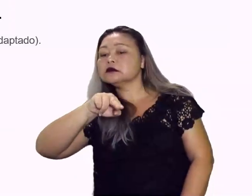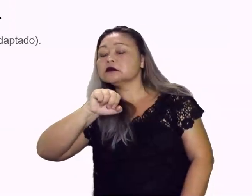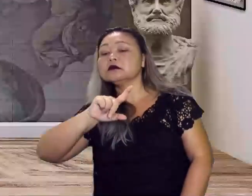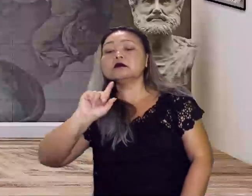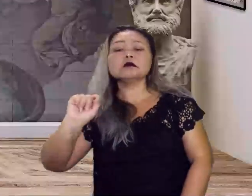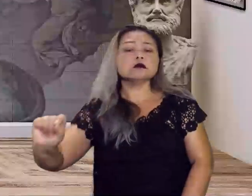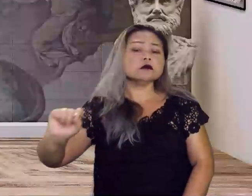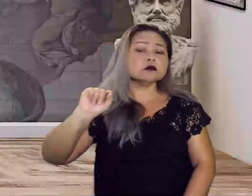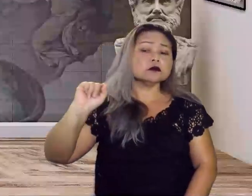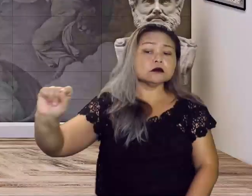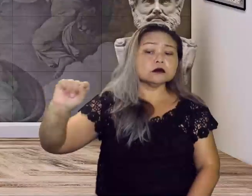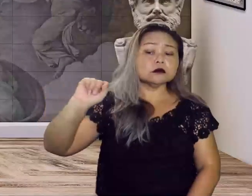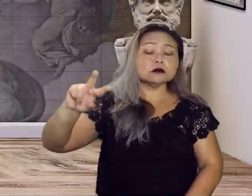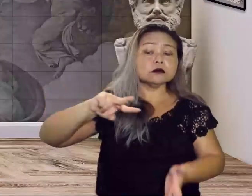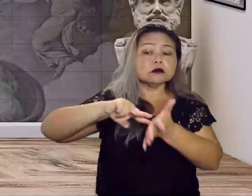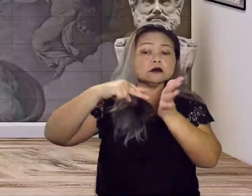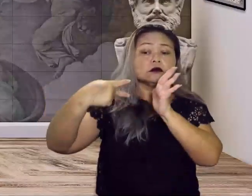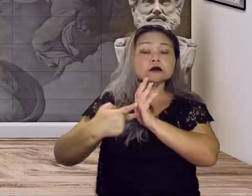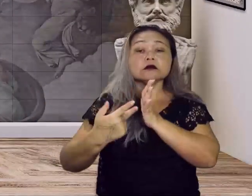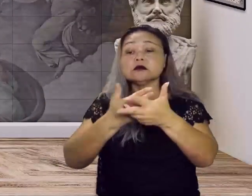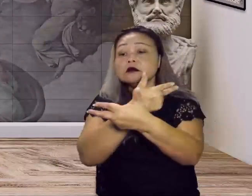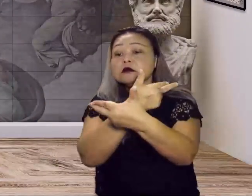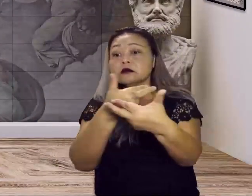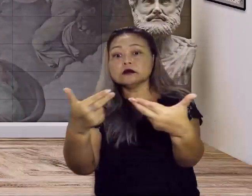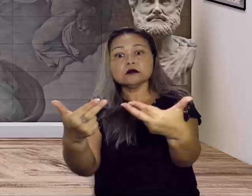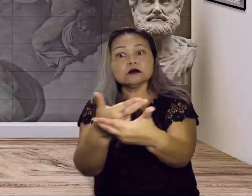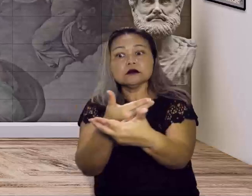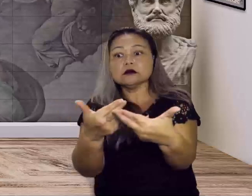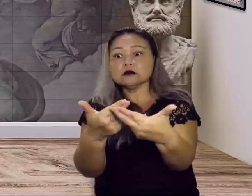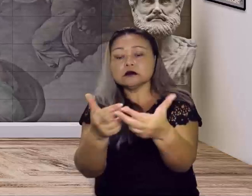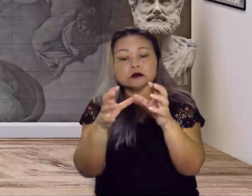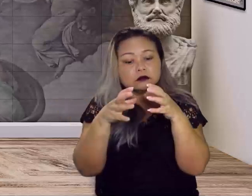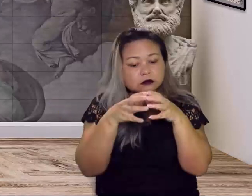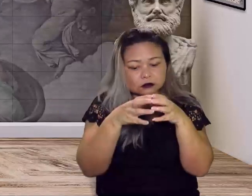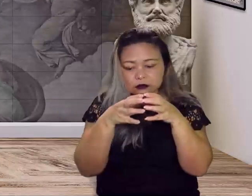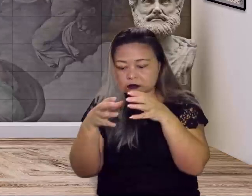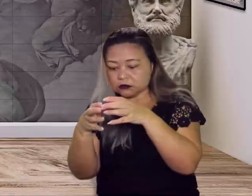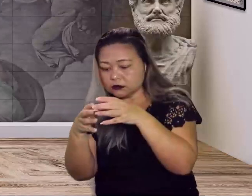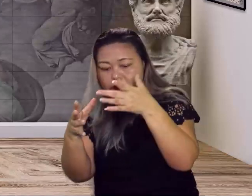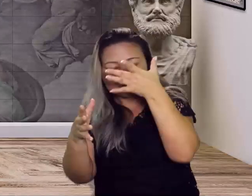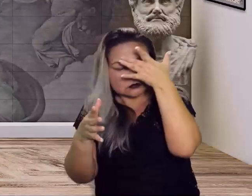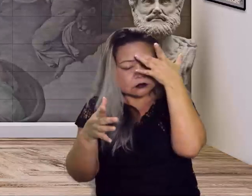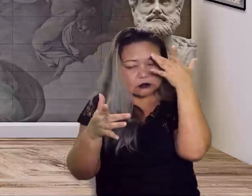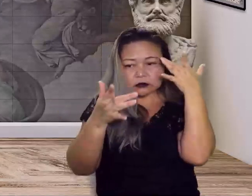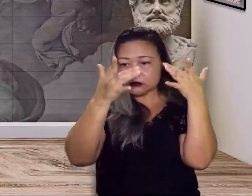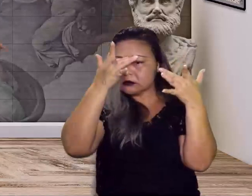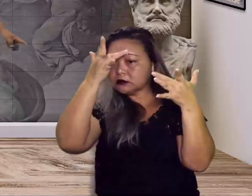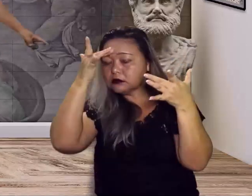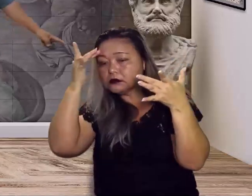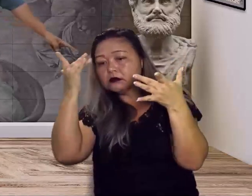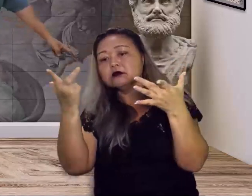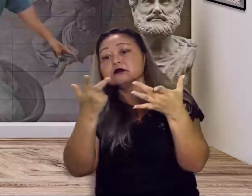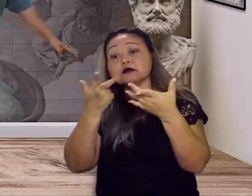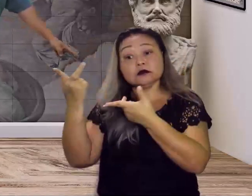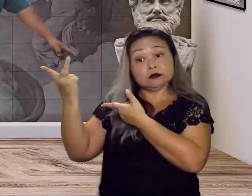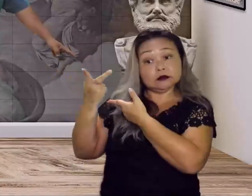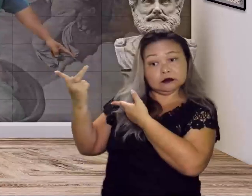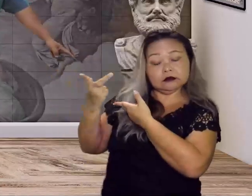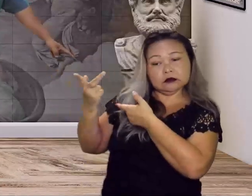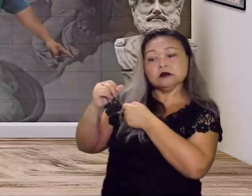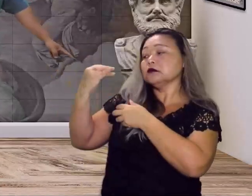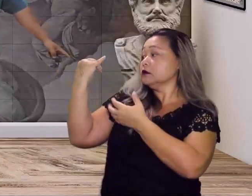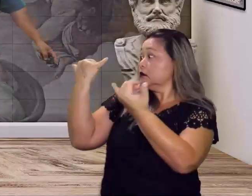que sabe o que é o senso comum? São as coisas que ocorrem entre grupos de pessoas. Por exemplo, eu falo para a professora Aldelina